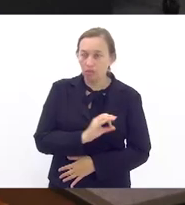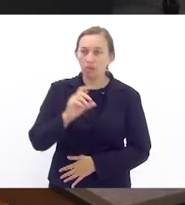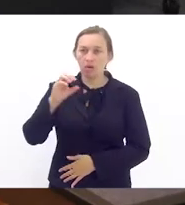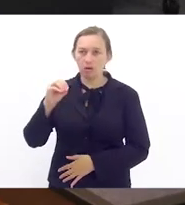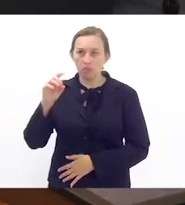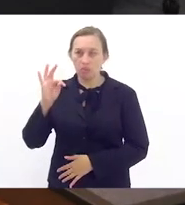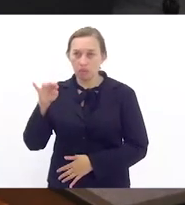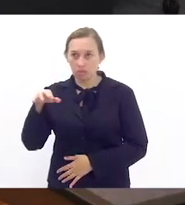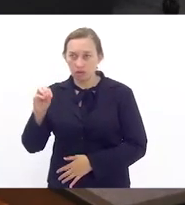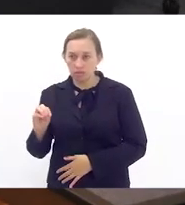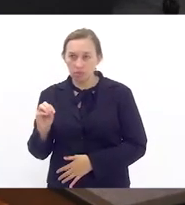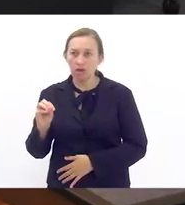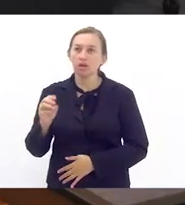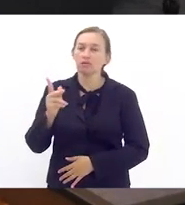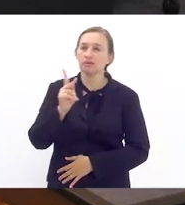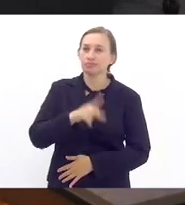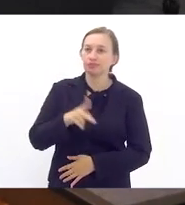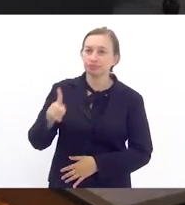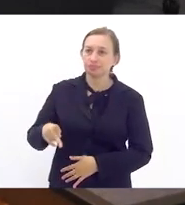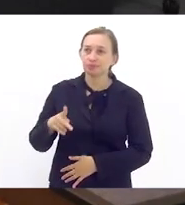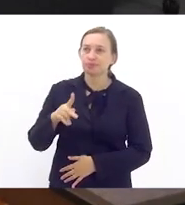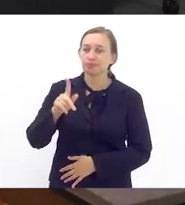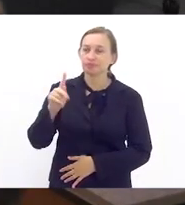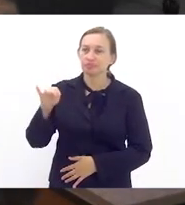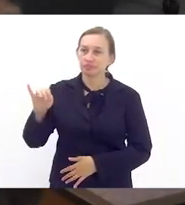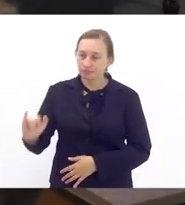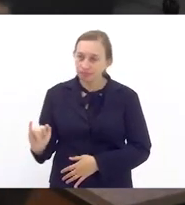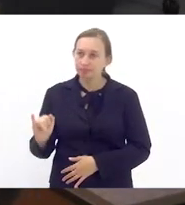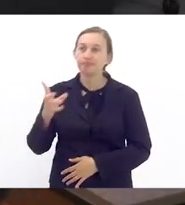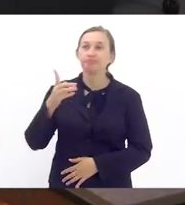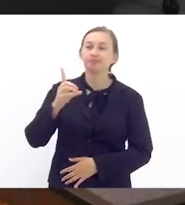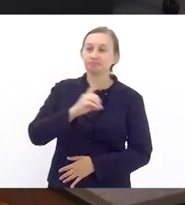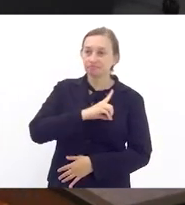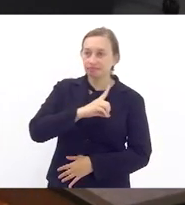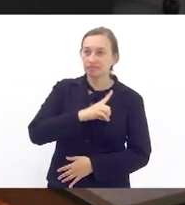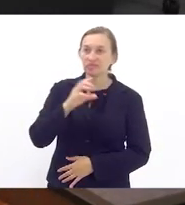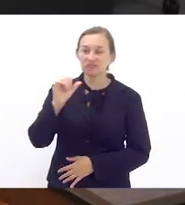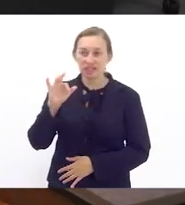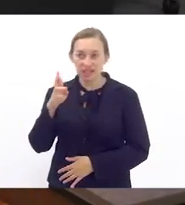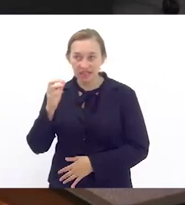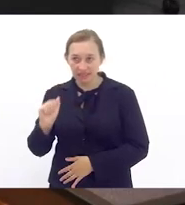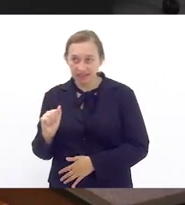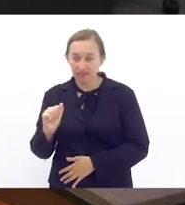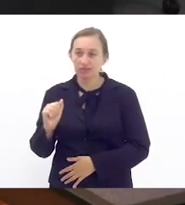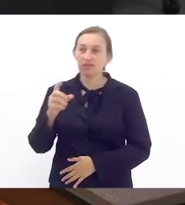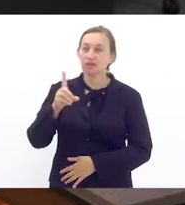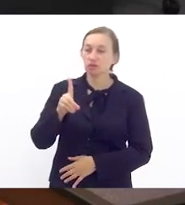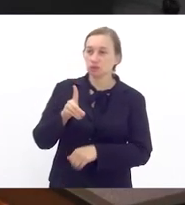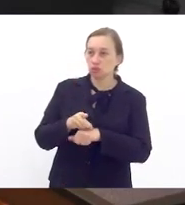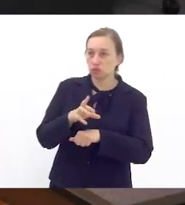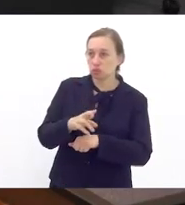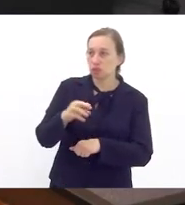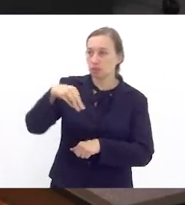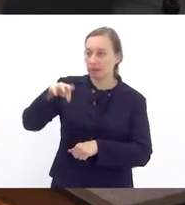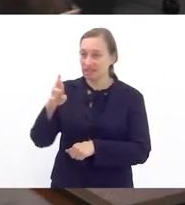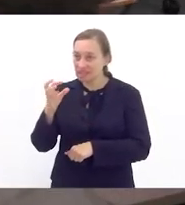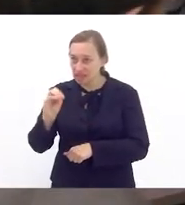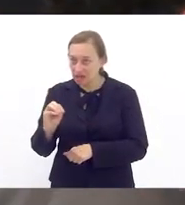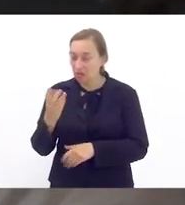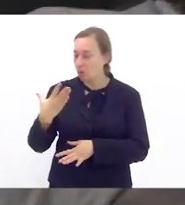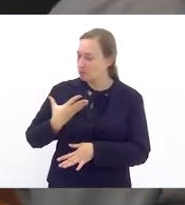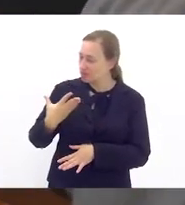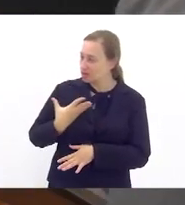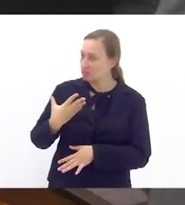Paula, o professor Gandhi Giordano, a delegada Karina, o delegado doutor Marcelo, que além de tudo é um